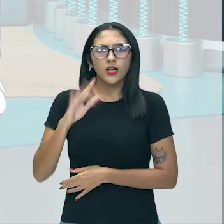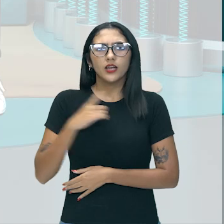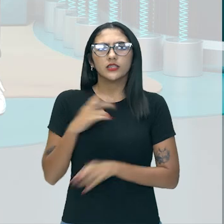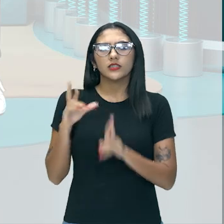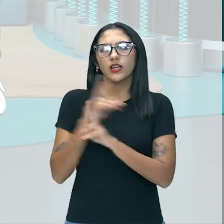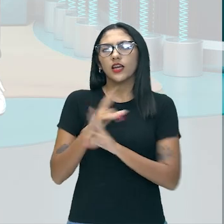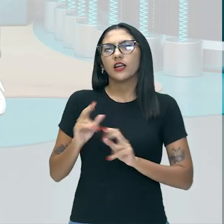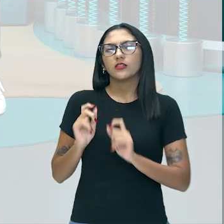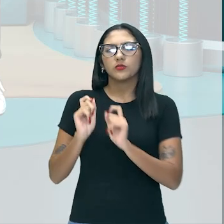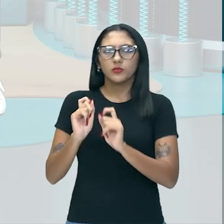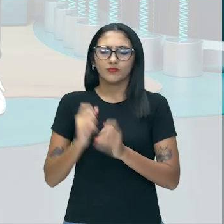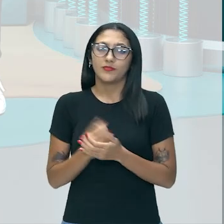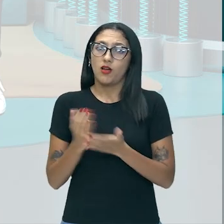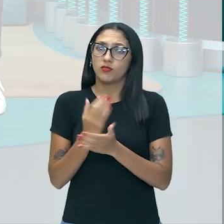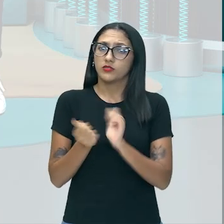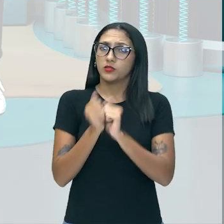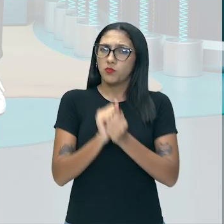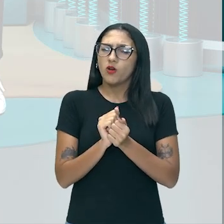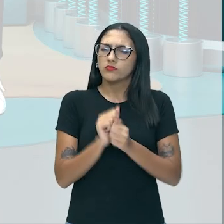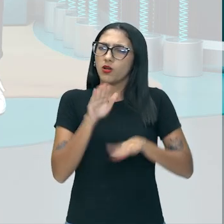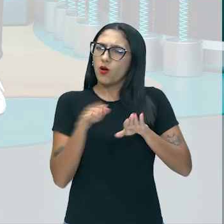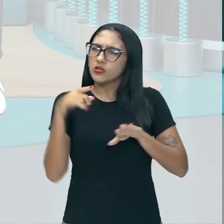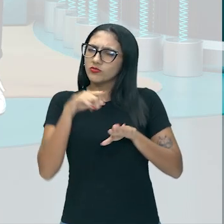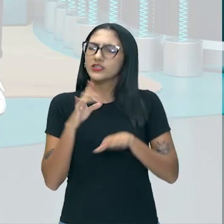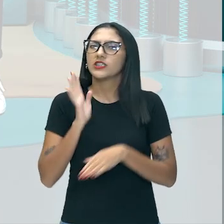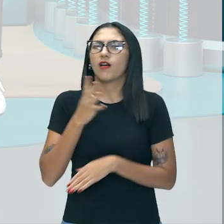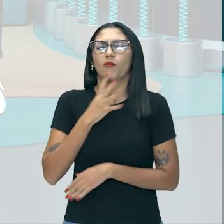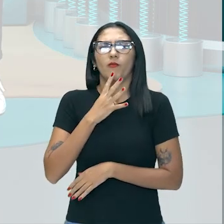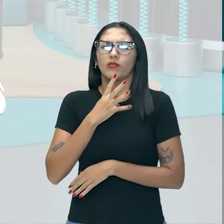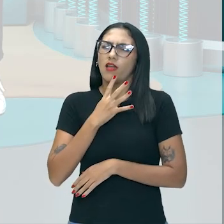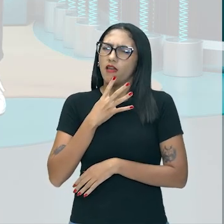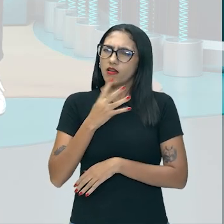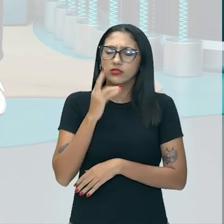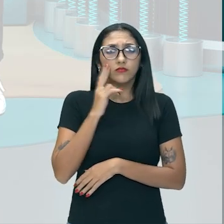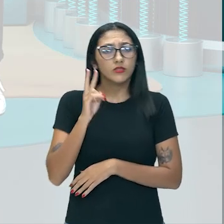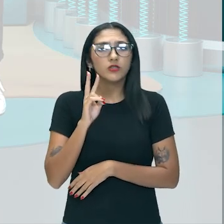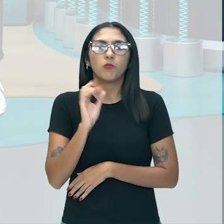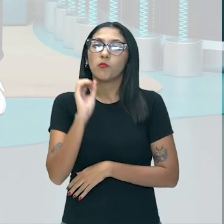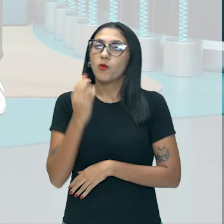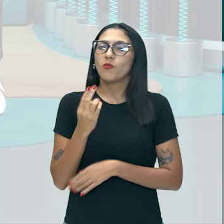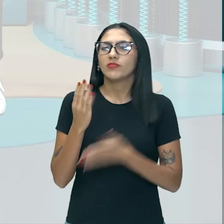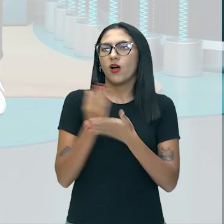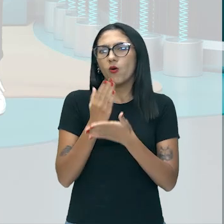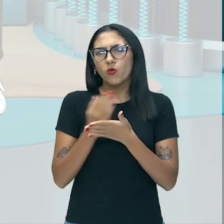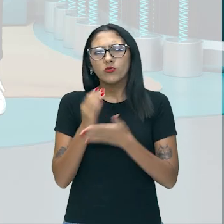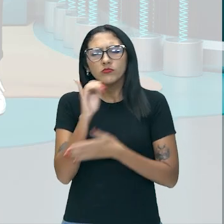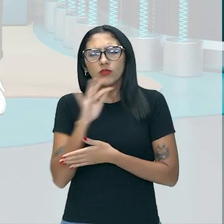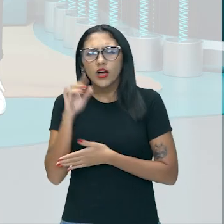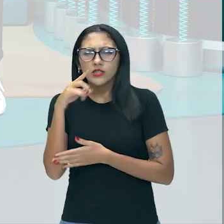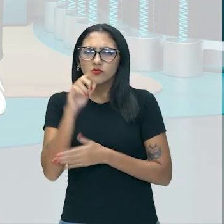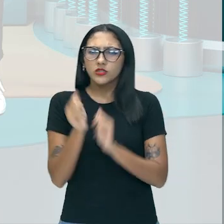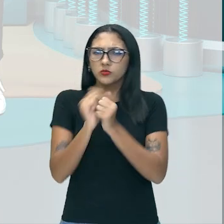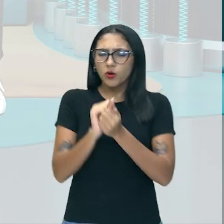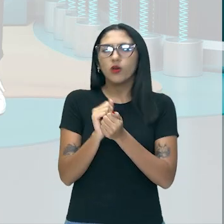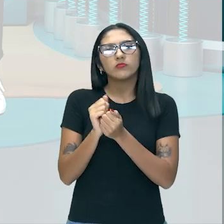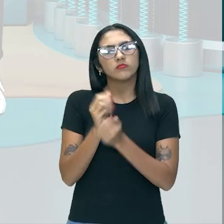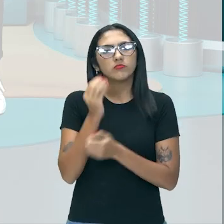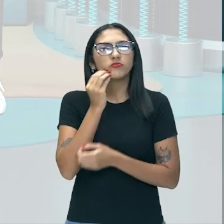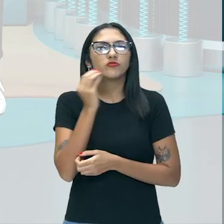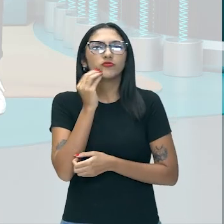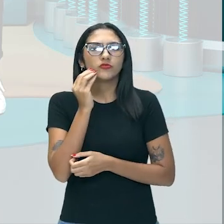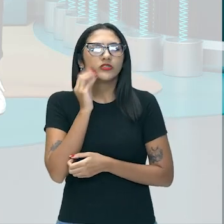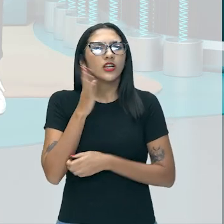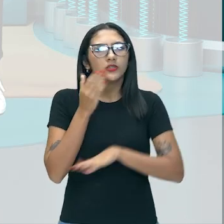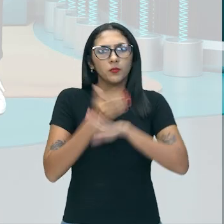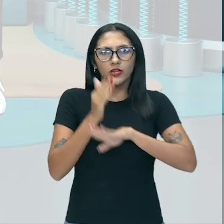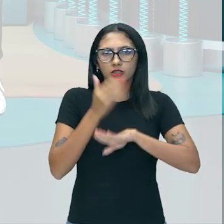a alguns esportes que talvez vocês já tenham visto, né? Eu tenho certeza que alguns aqui vocês já puderam visualizar, vocês